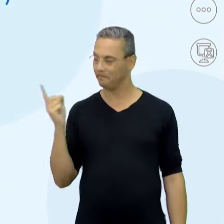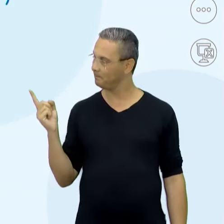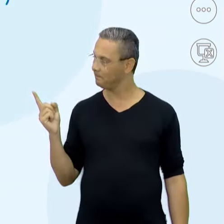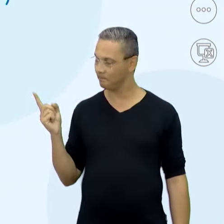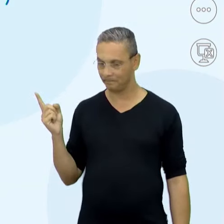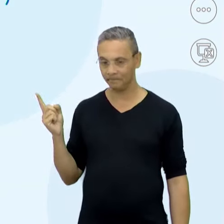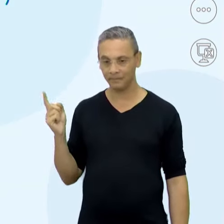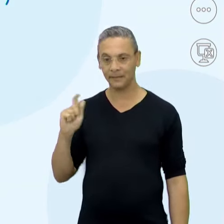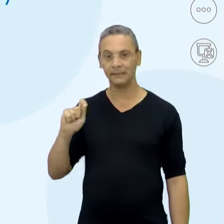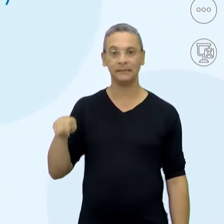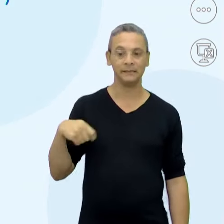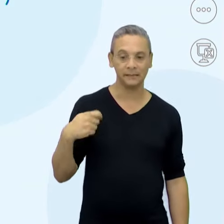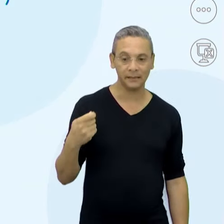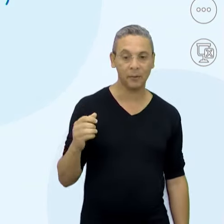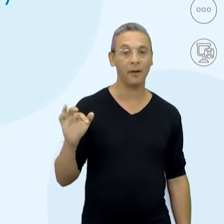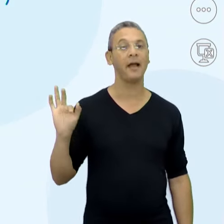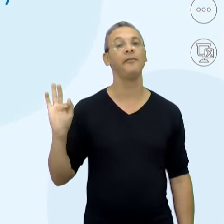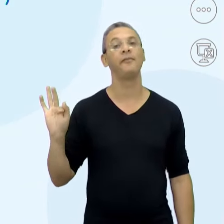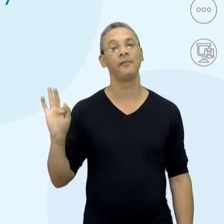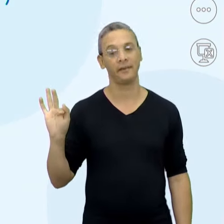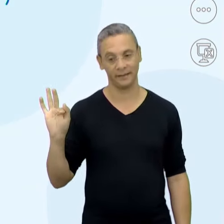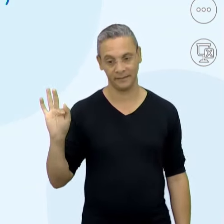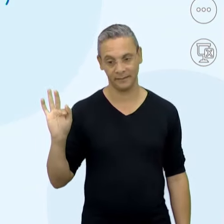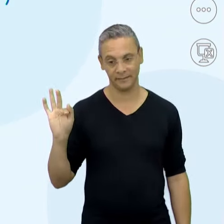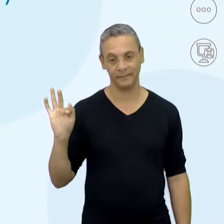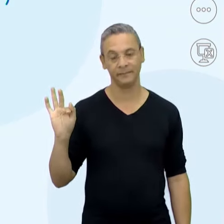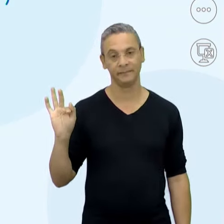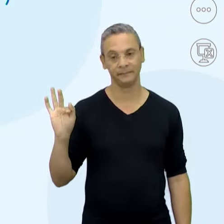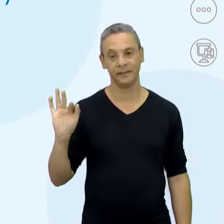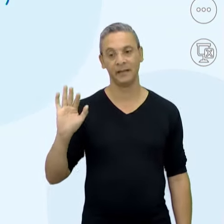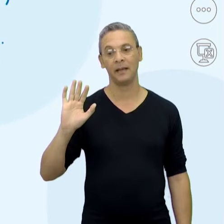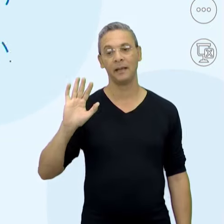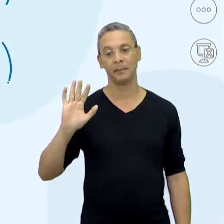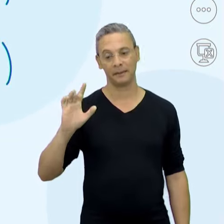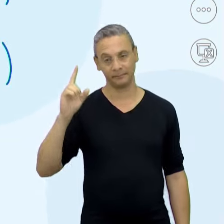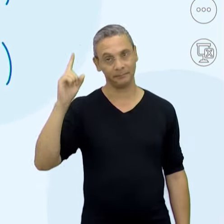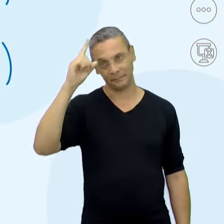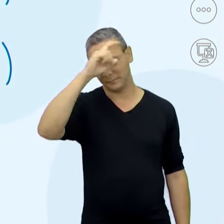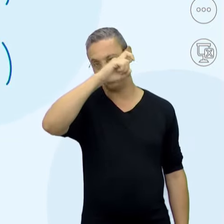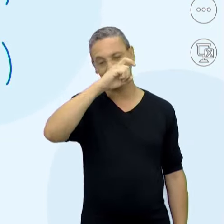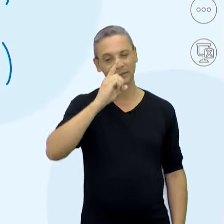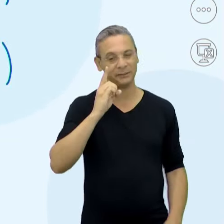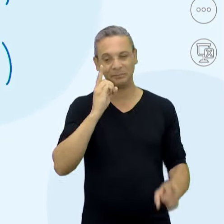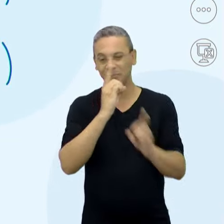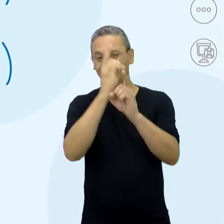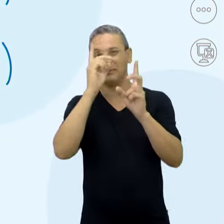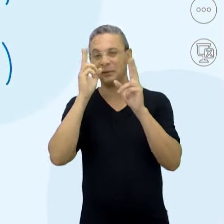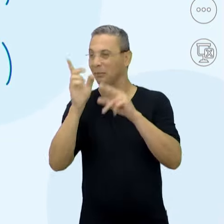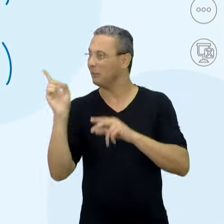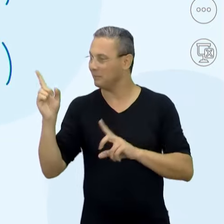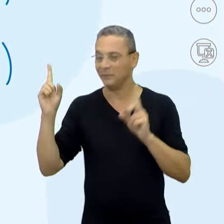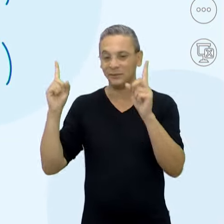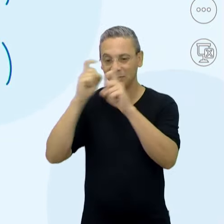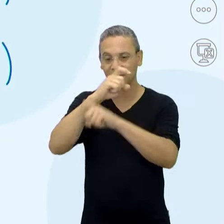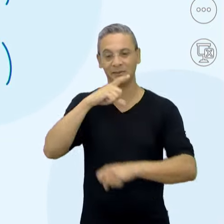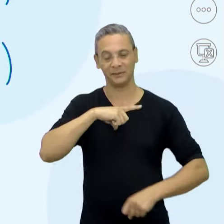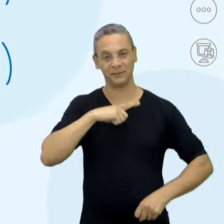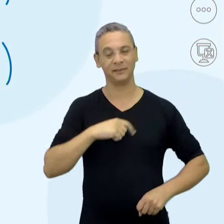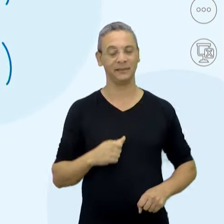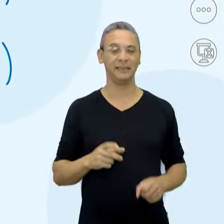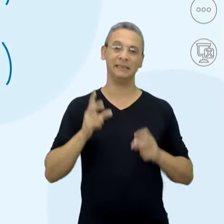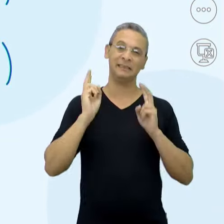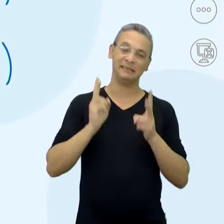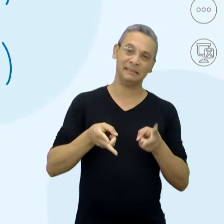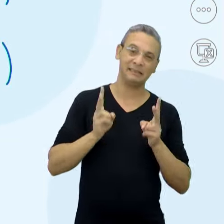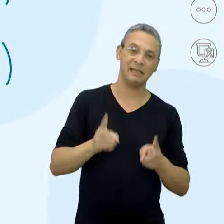Que o símbolo é F mesmo, mas difícil de você encontrar um capacitor com 1 farad.